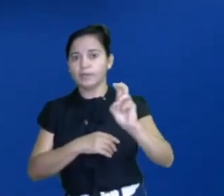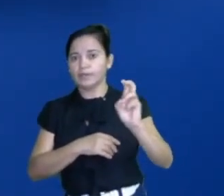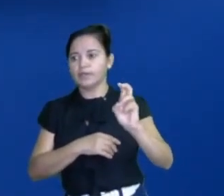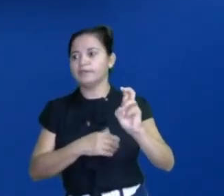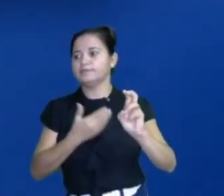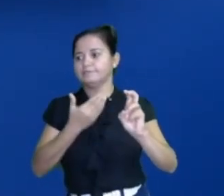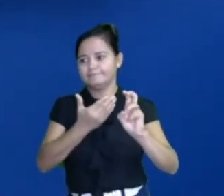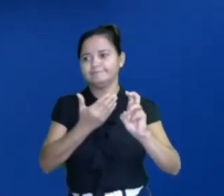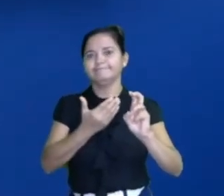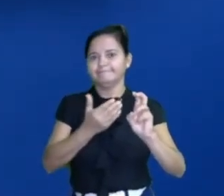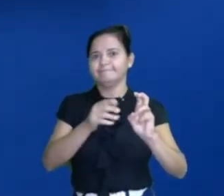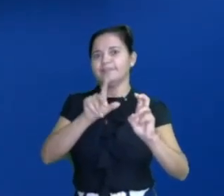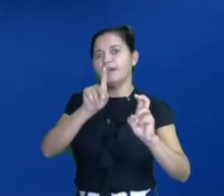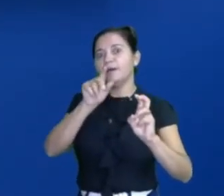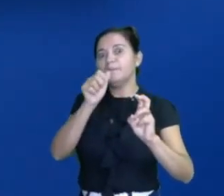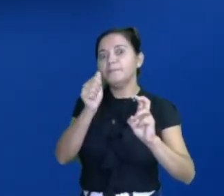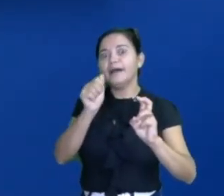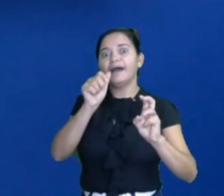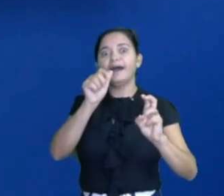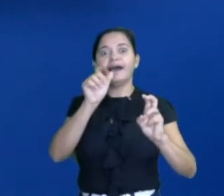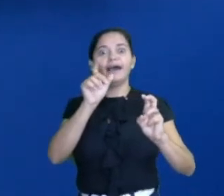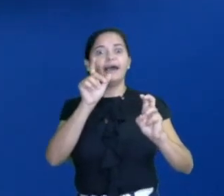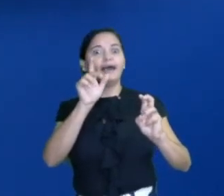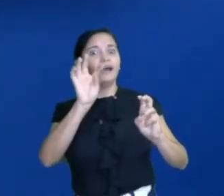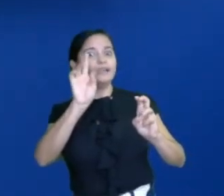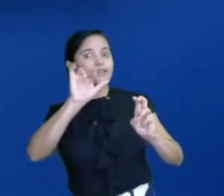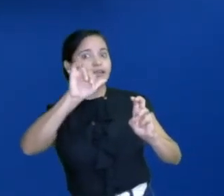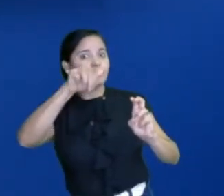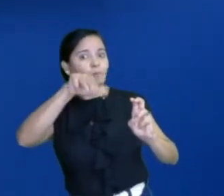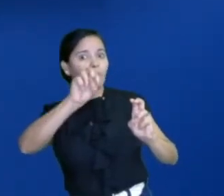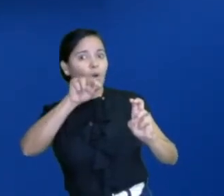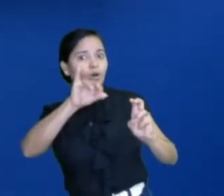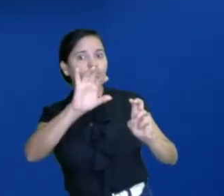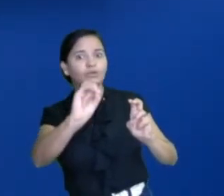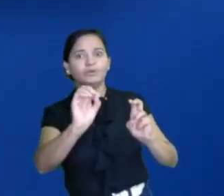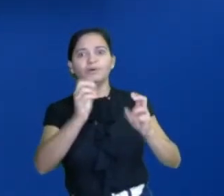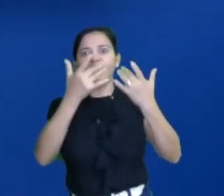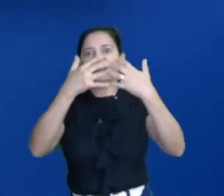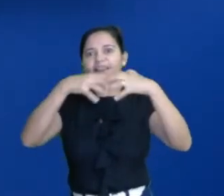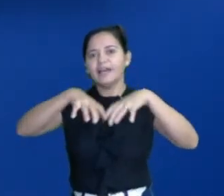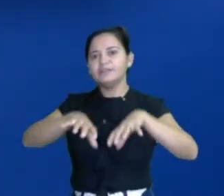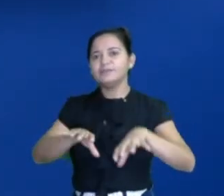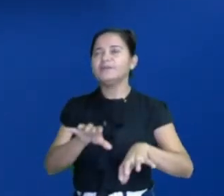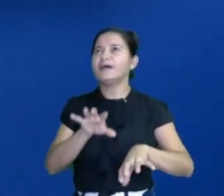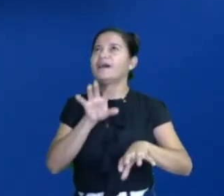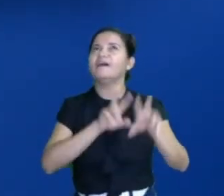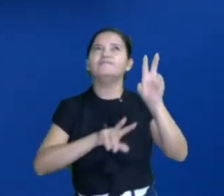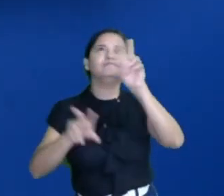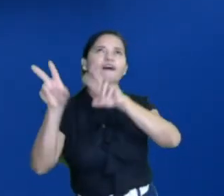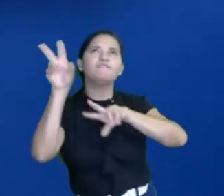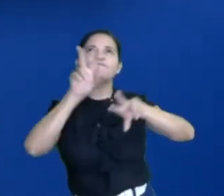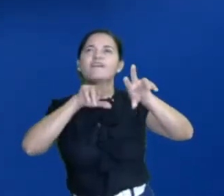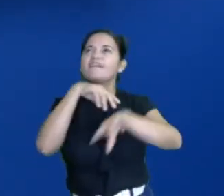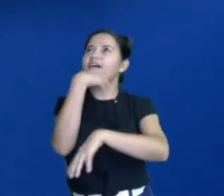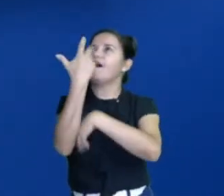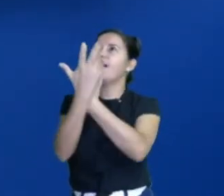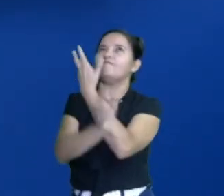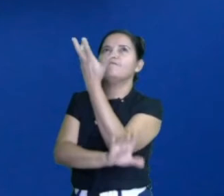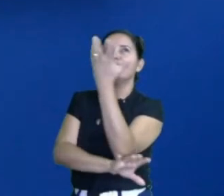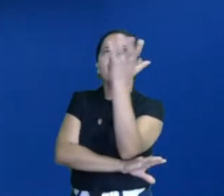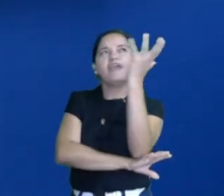Patrimônio natural é mais o paisagismo, né? O que a gente vê, a paisagem natural de nossa cidade,